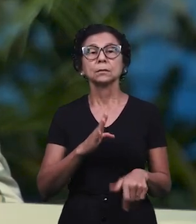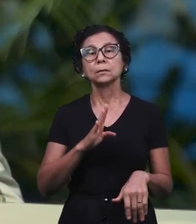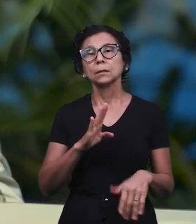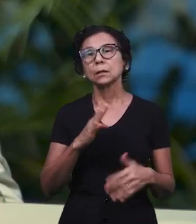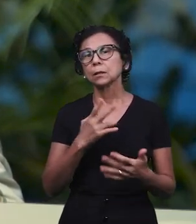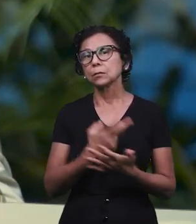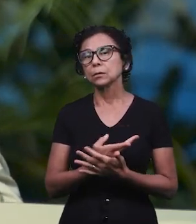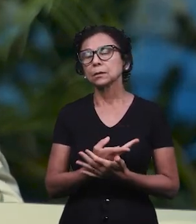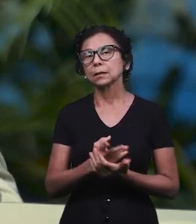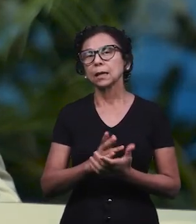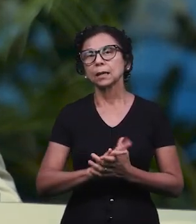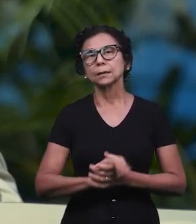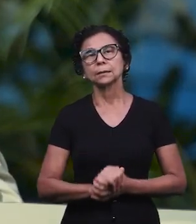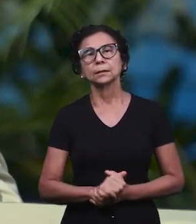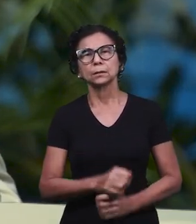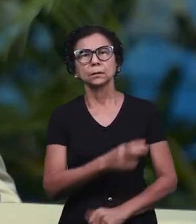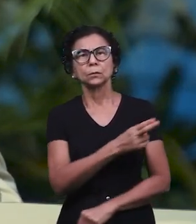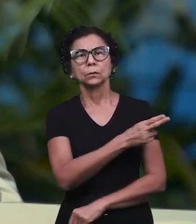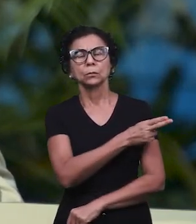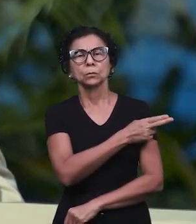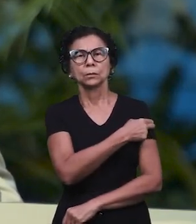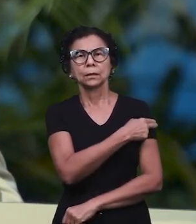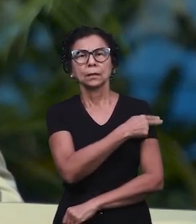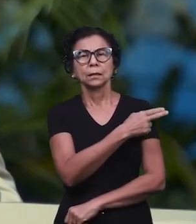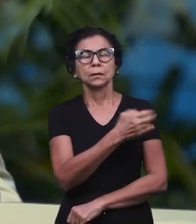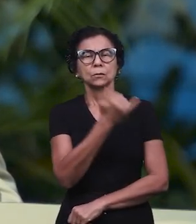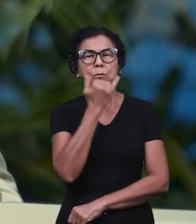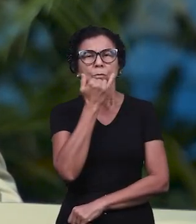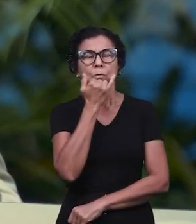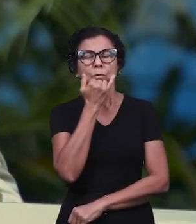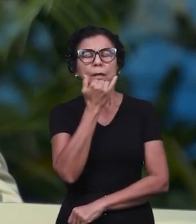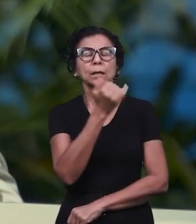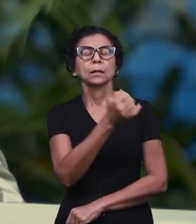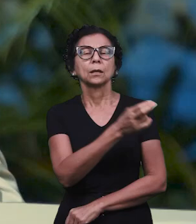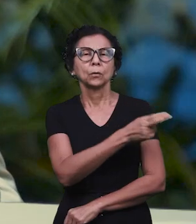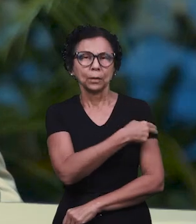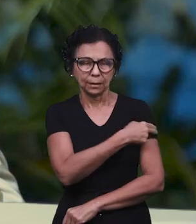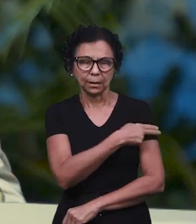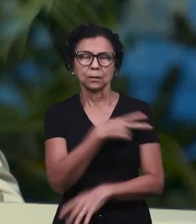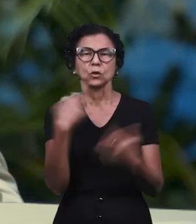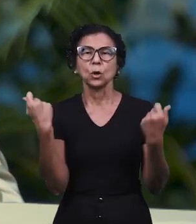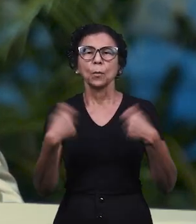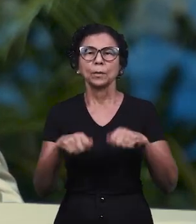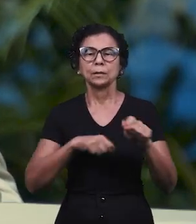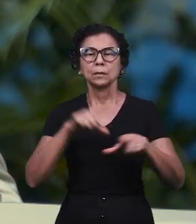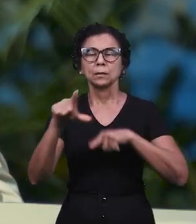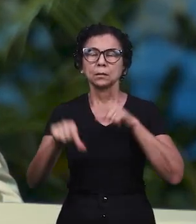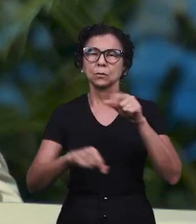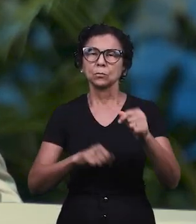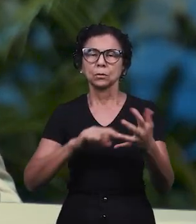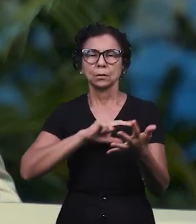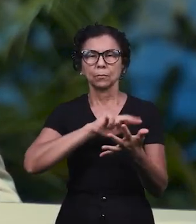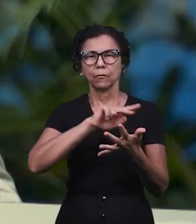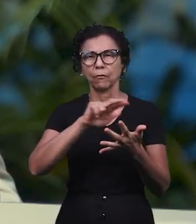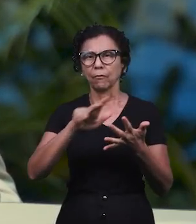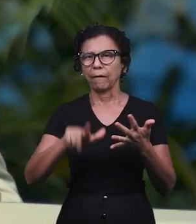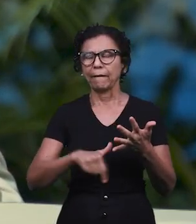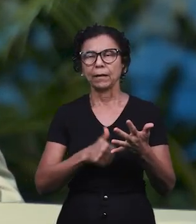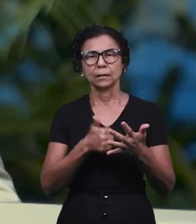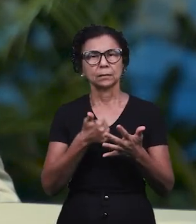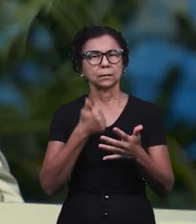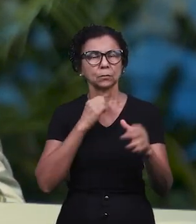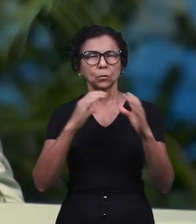ele precisa escolher a sua especialidade no total de 7 áreas: infantaria, cavalaria, artilharia,